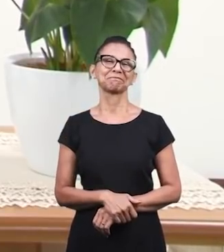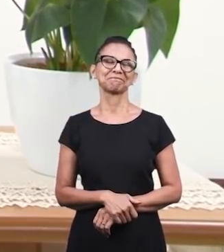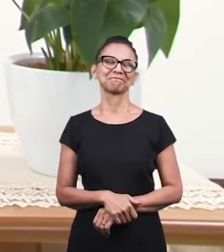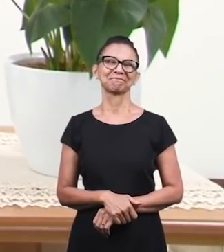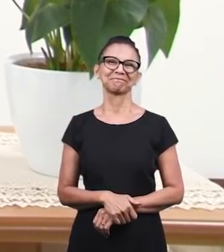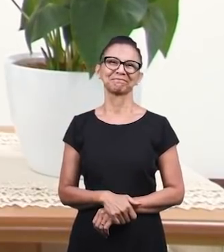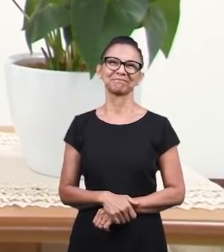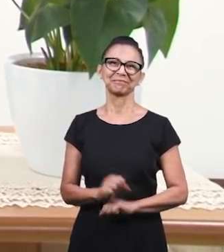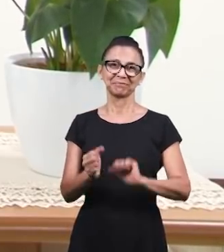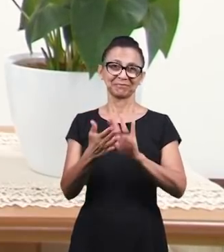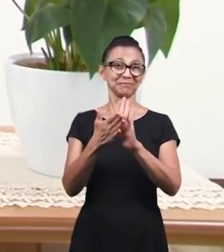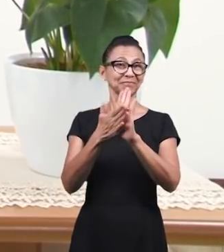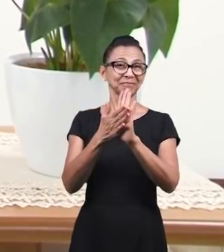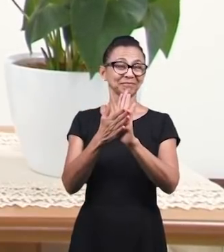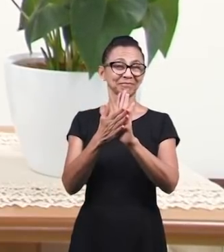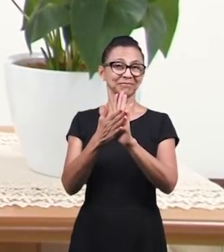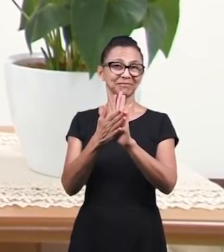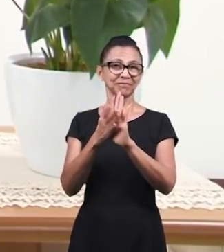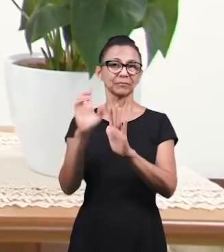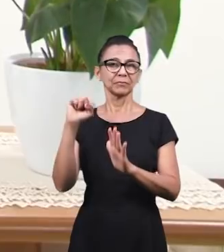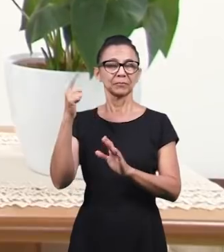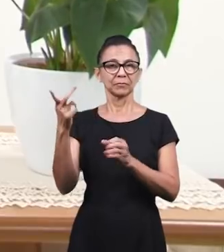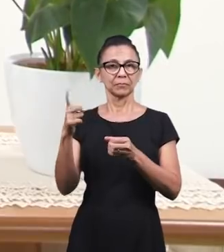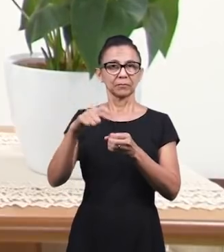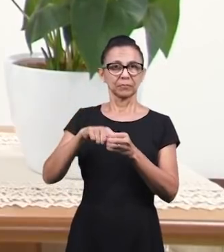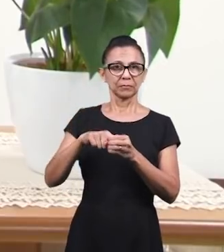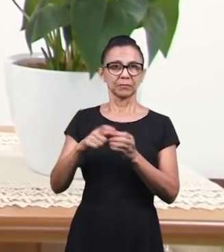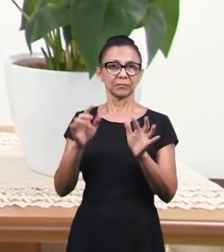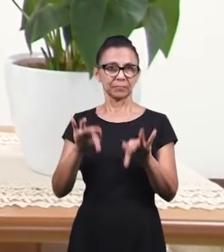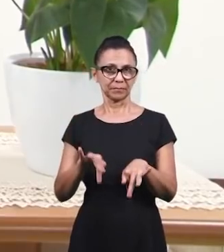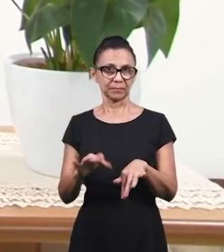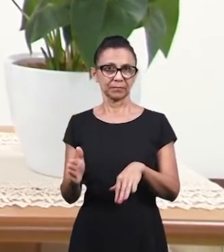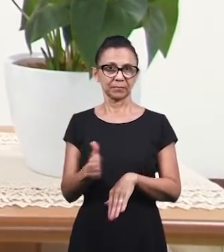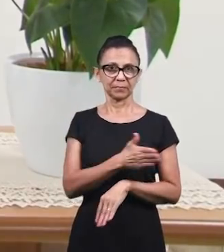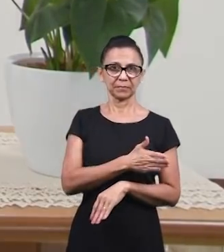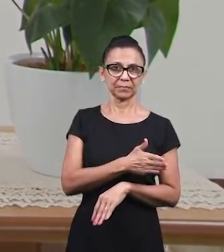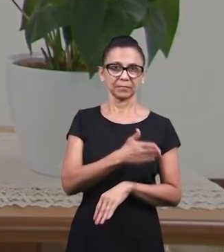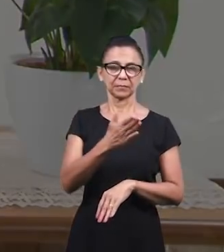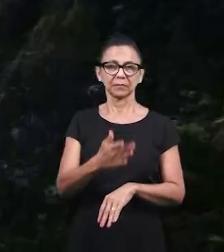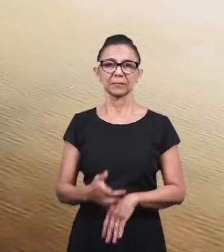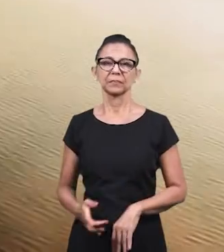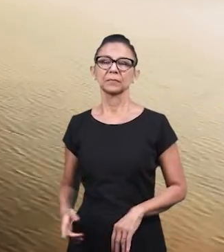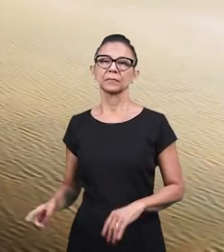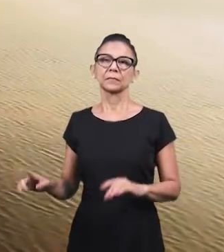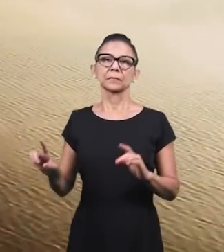para nós. Vamos adorar então o nome do Senhor para depois voltarmos para o nosso encerramento.